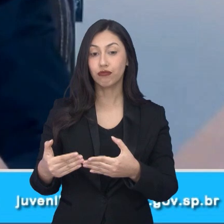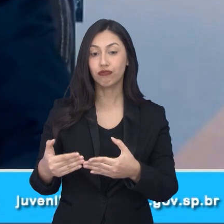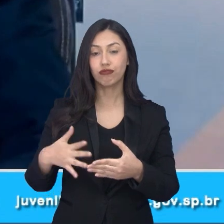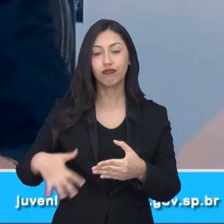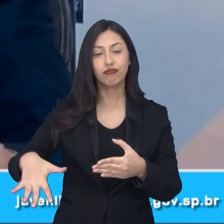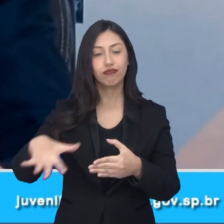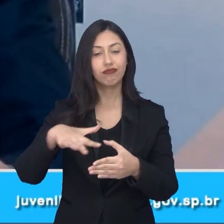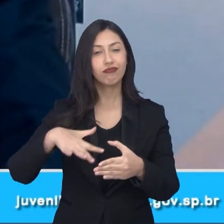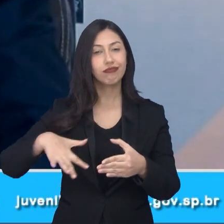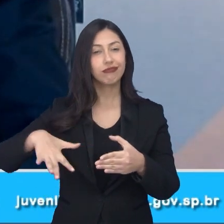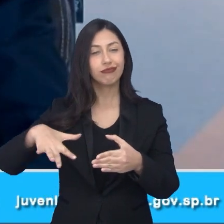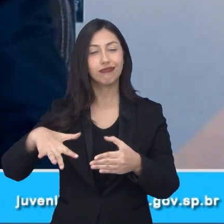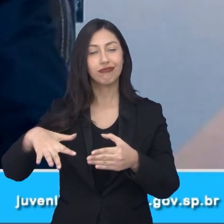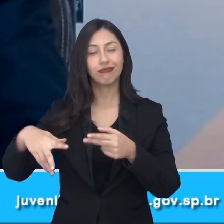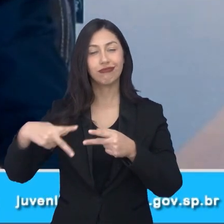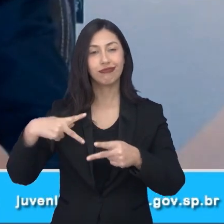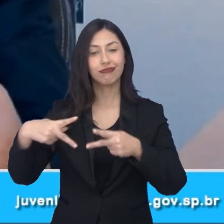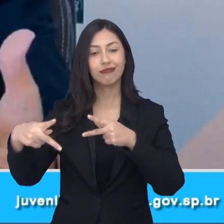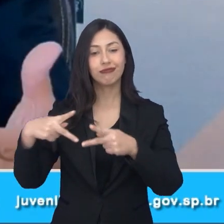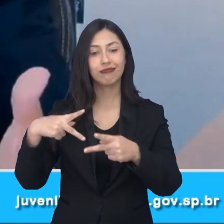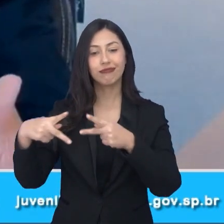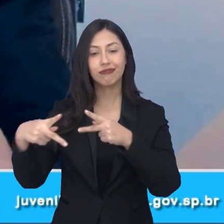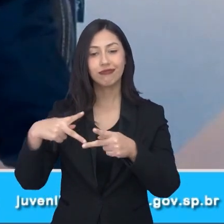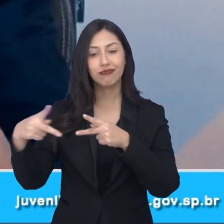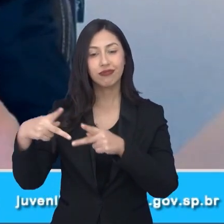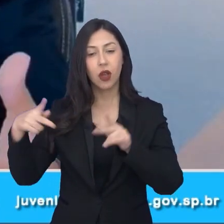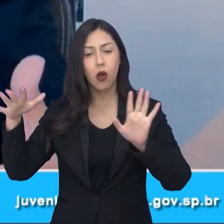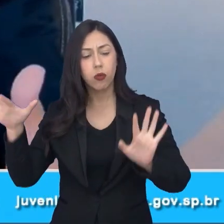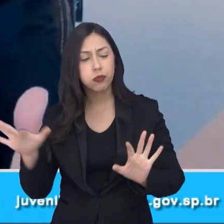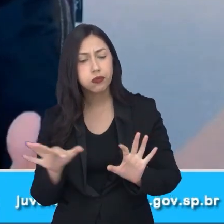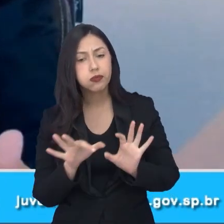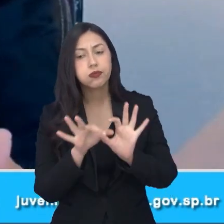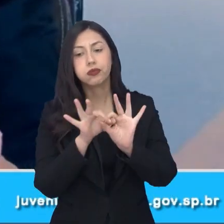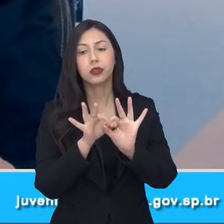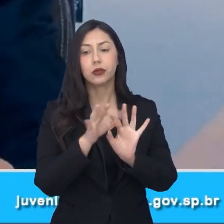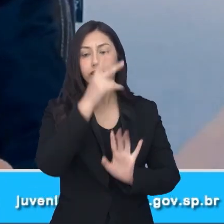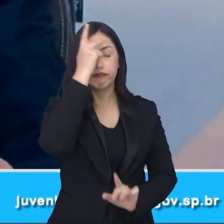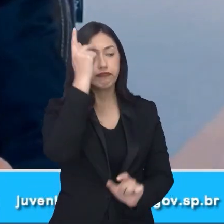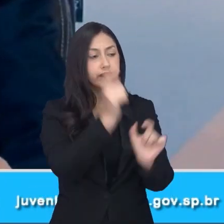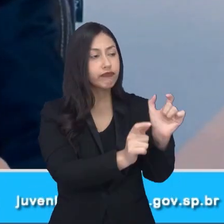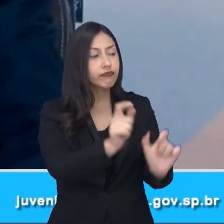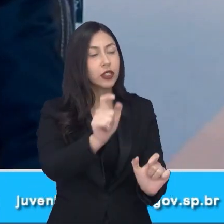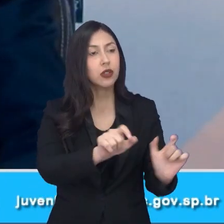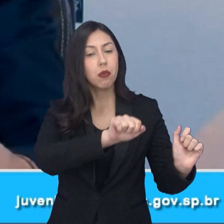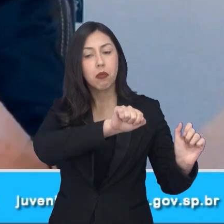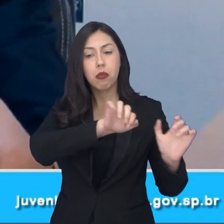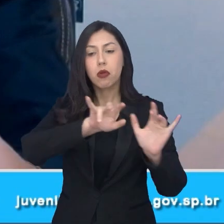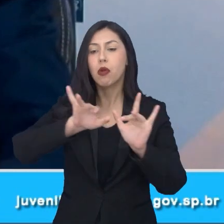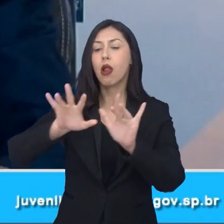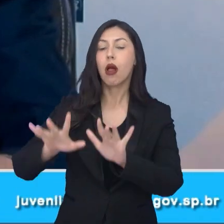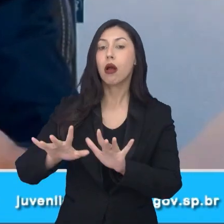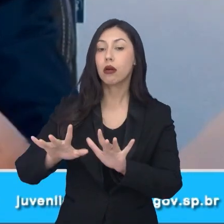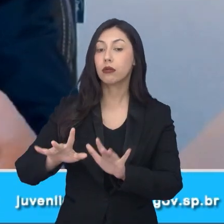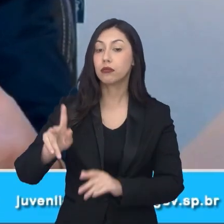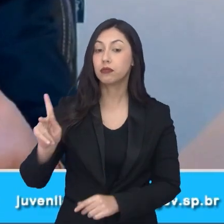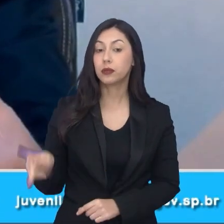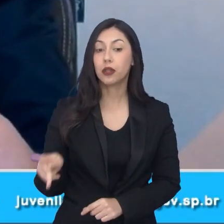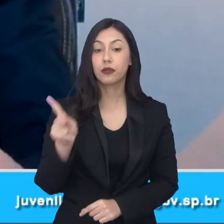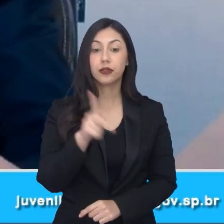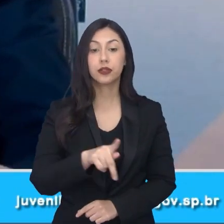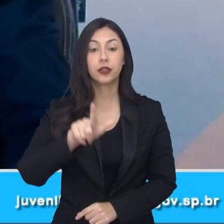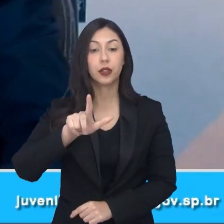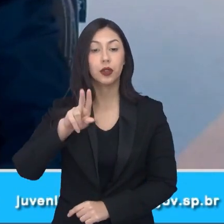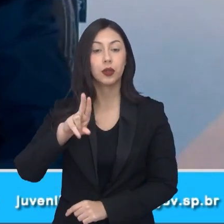abnegados joseenses foram se unindo outras pessoas. Professor Luiz de